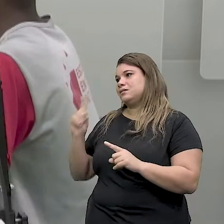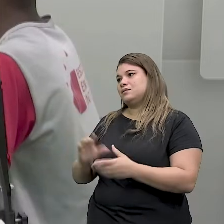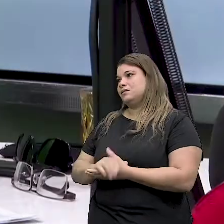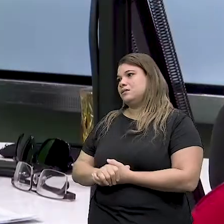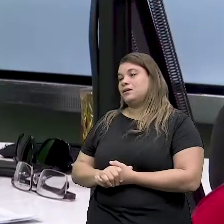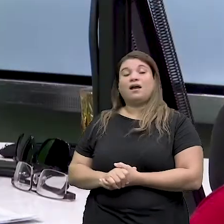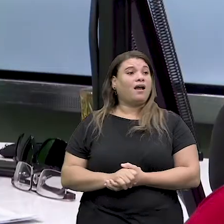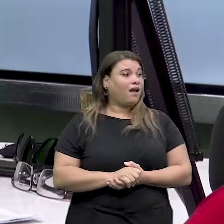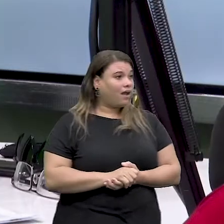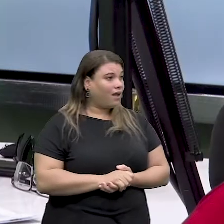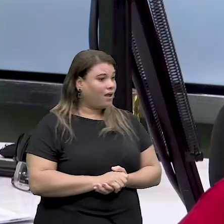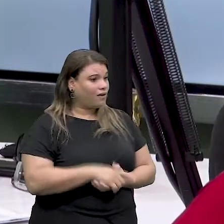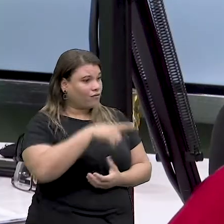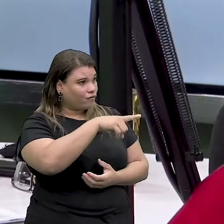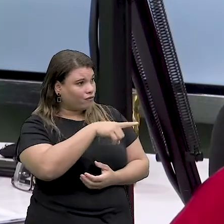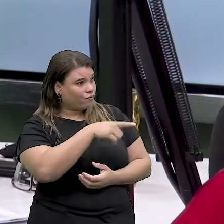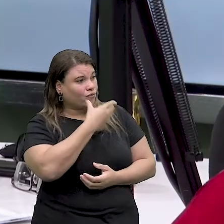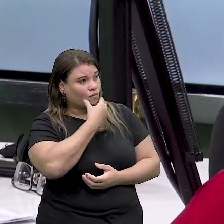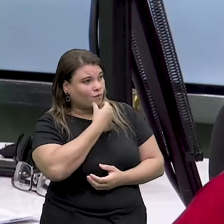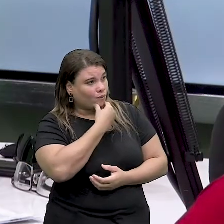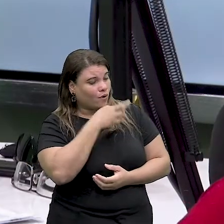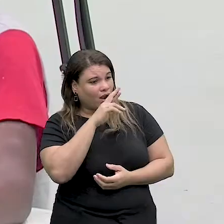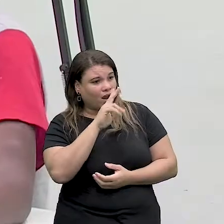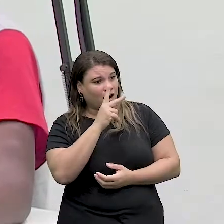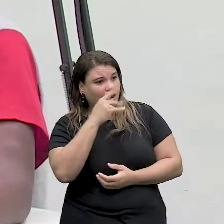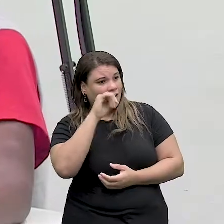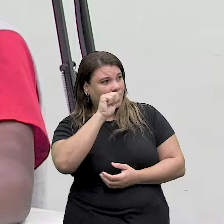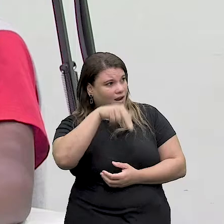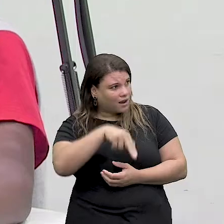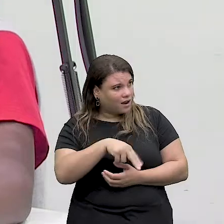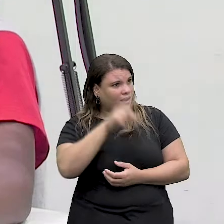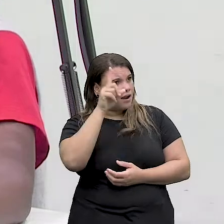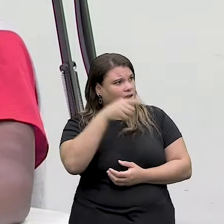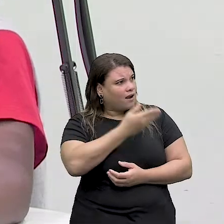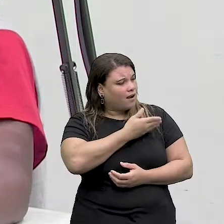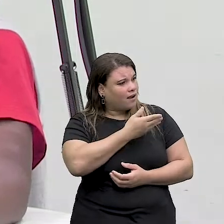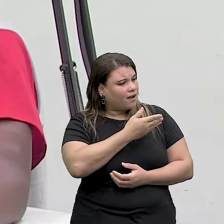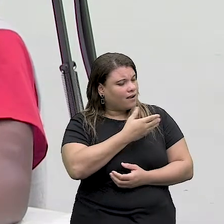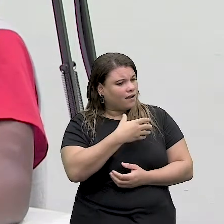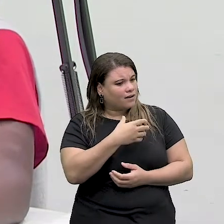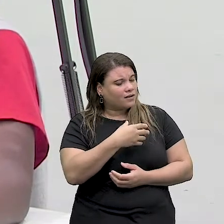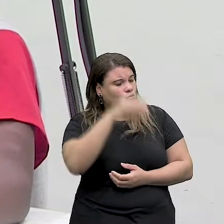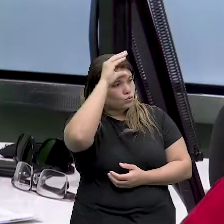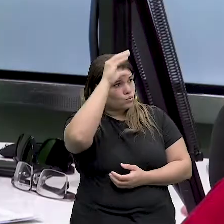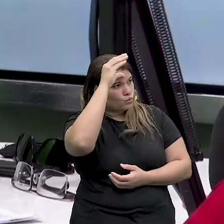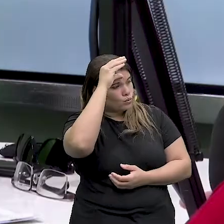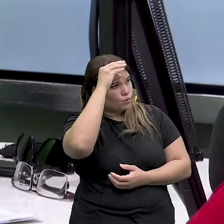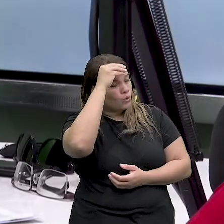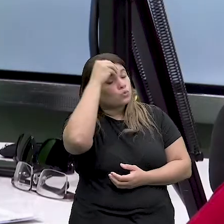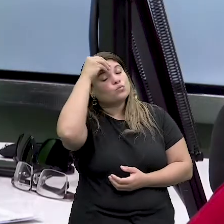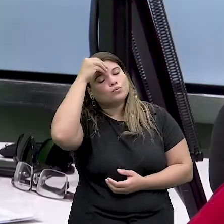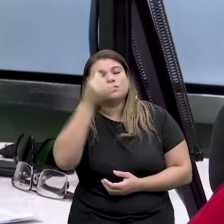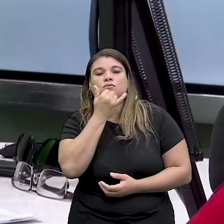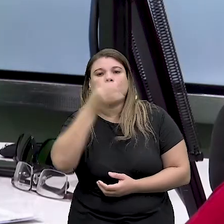amigo Nicomedes, né? Que é da mídia aí também, né? De repente, daqui a pouco está seguindo os passos do tio,